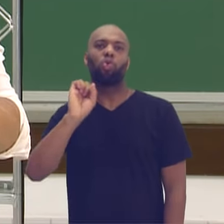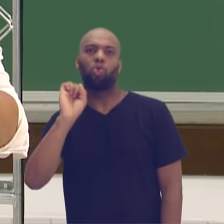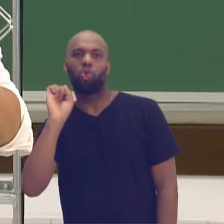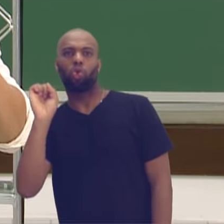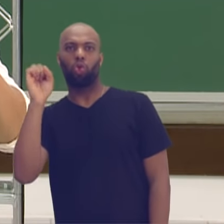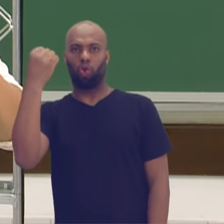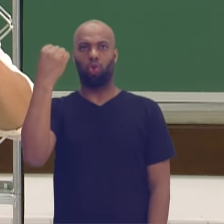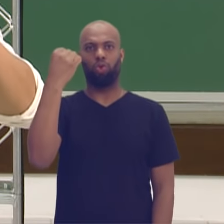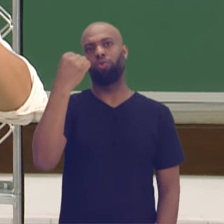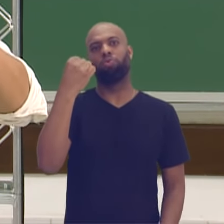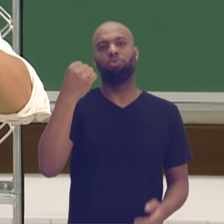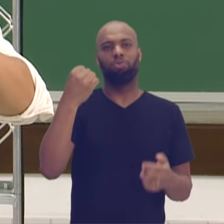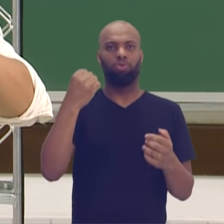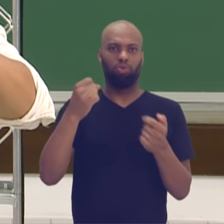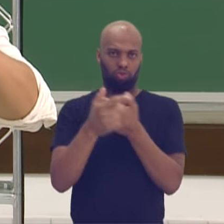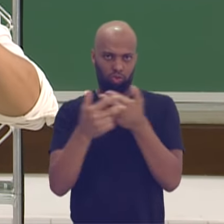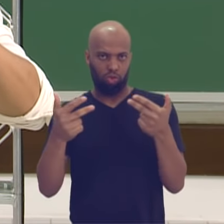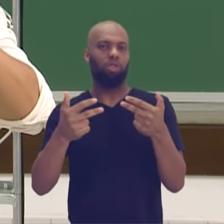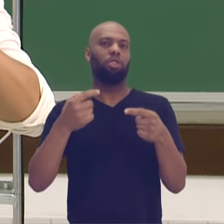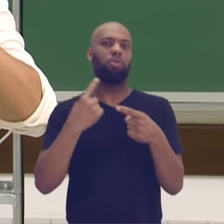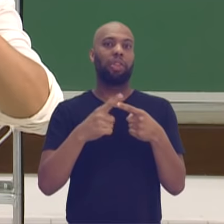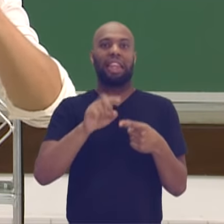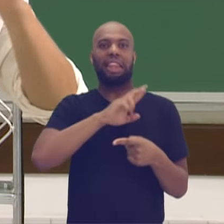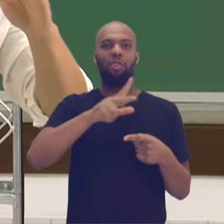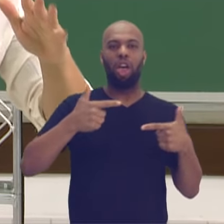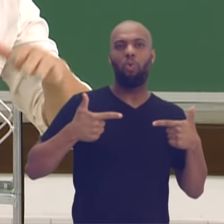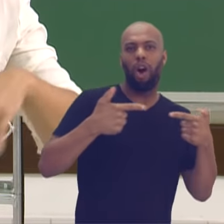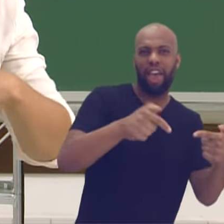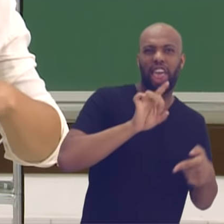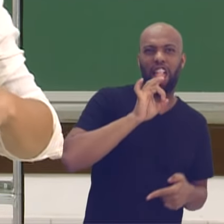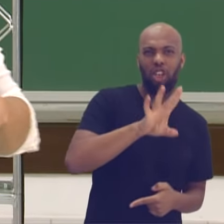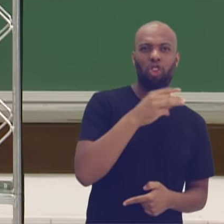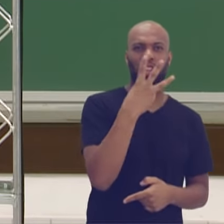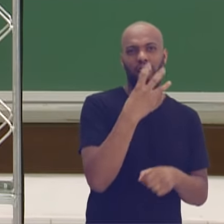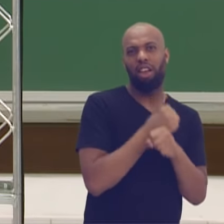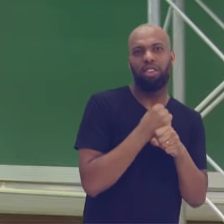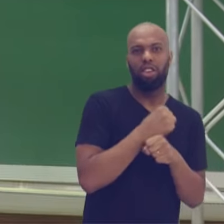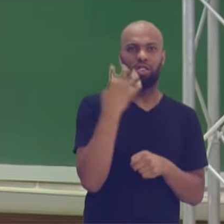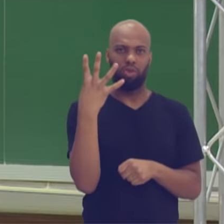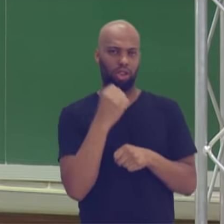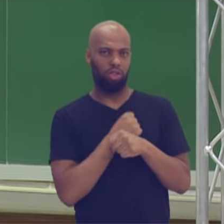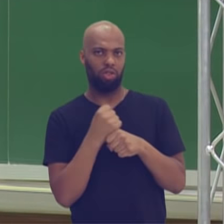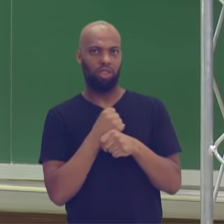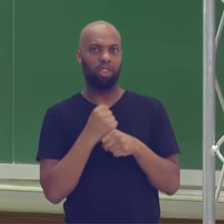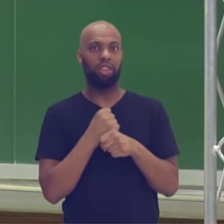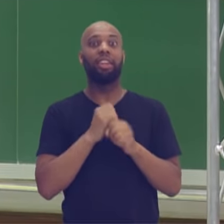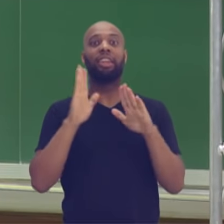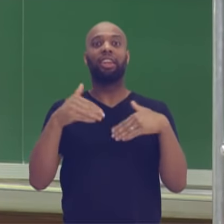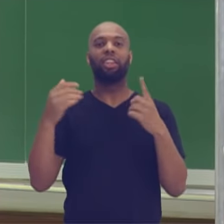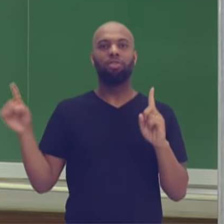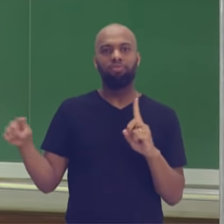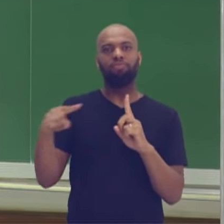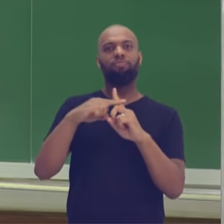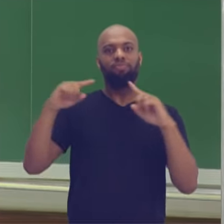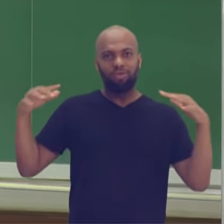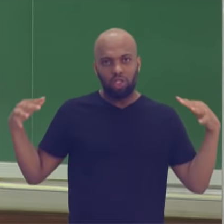expedições. Não foi uma guerra, um conflito que durou 3 anos, que durou 4 anos. Gente, as cruzadas, elas